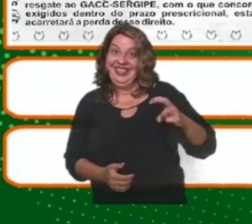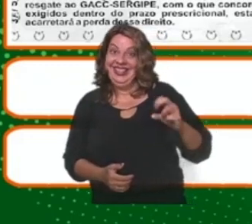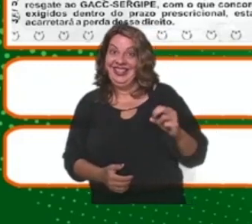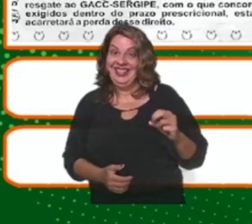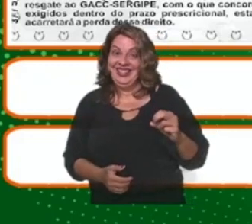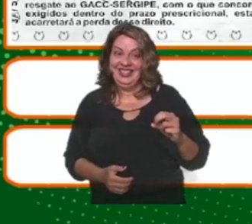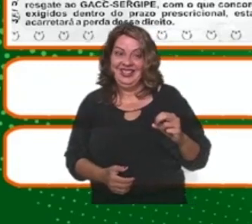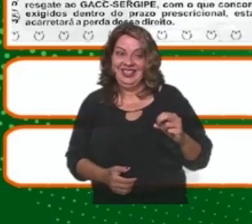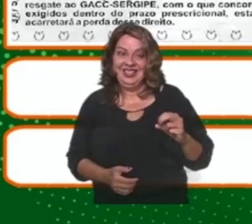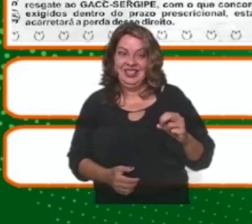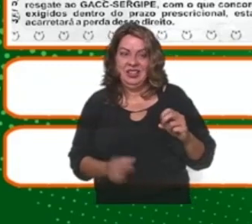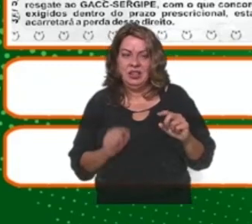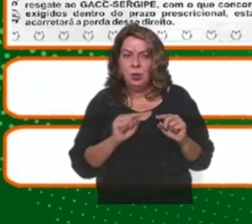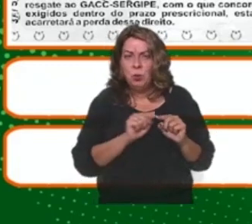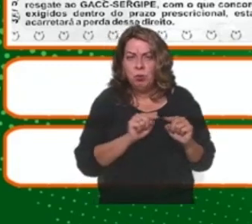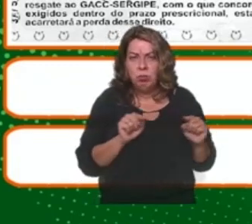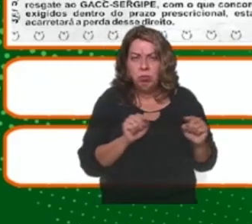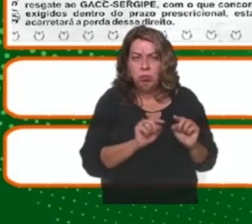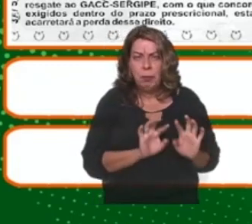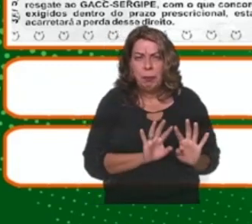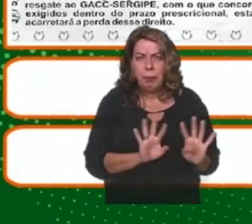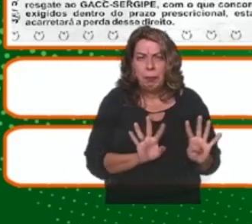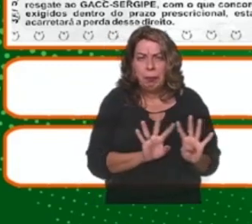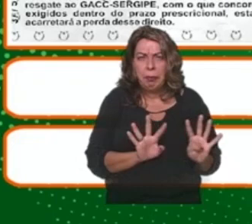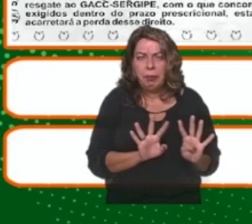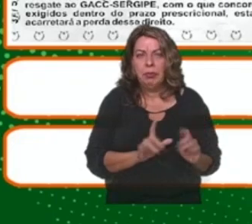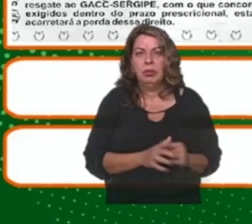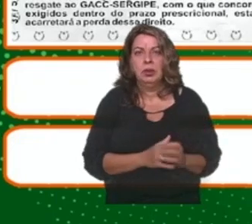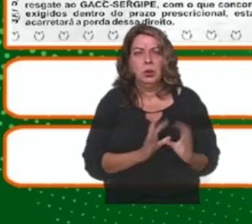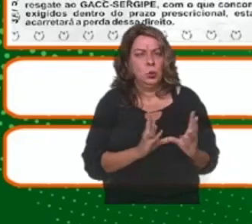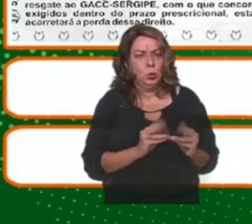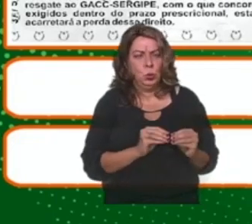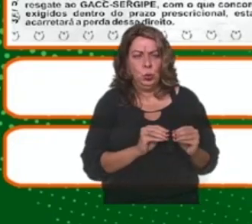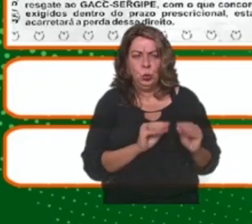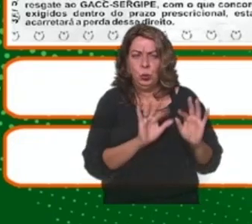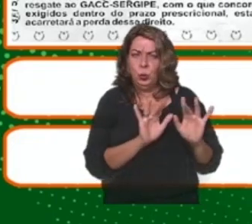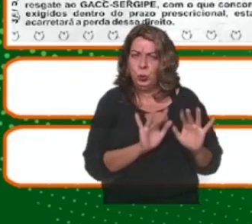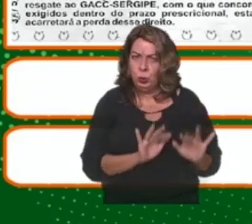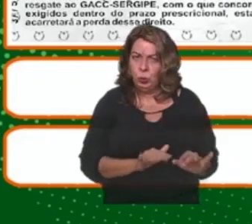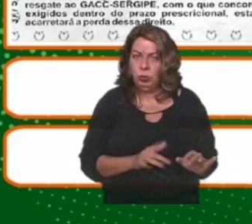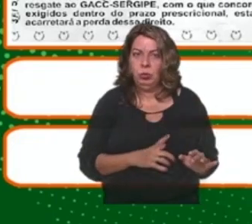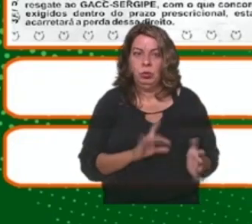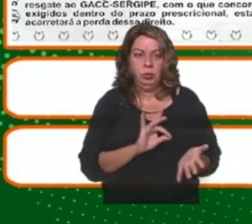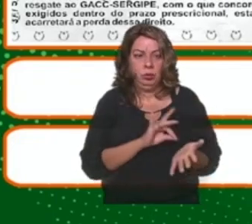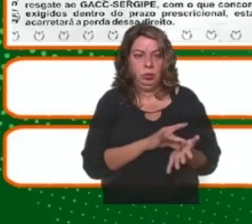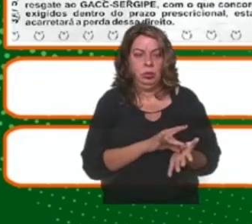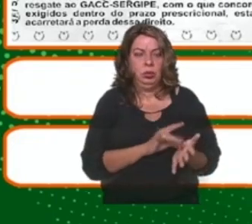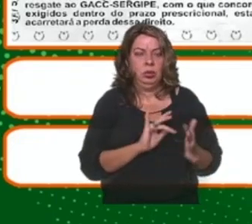024650, tem um código aqui, não deu para entender muito bem não, mas ó, todos os dados, depois de confirmados,